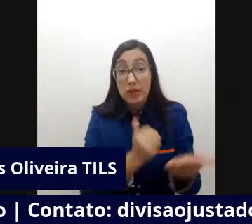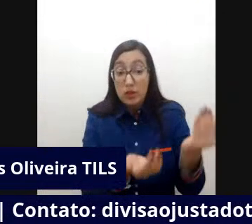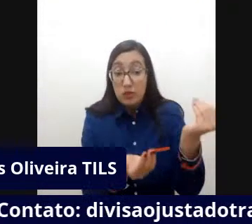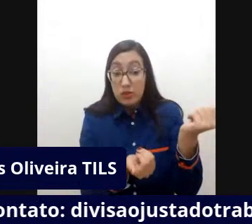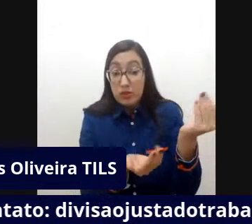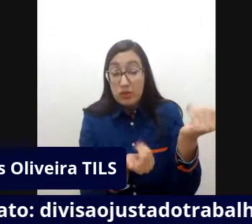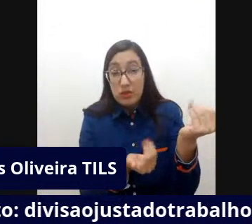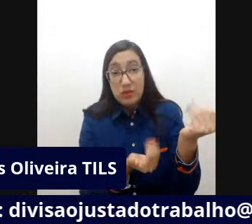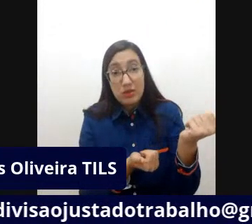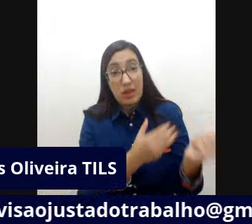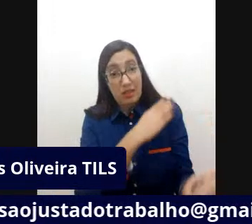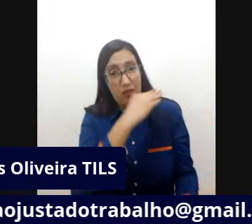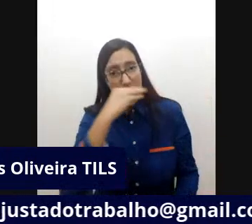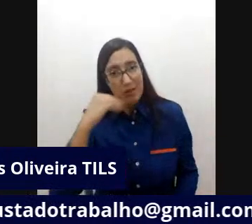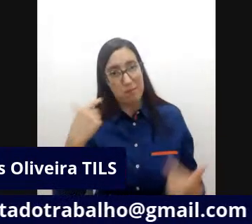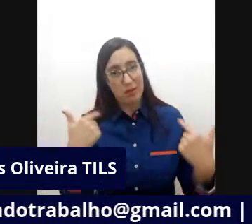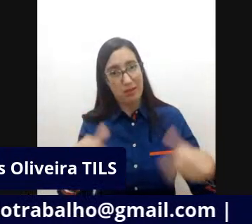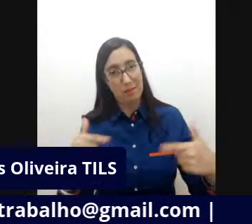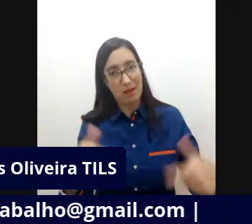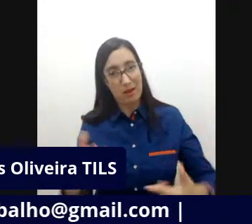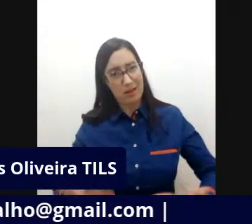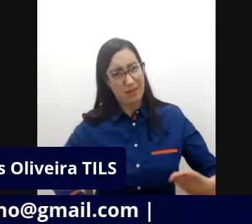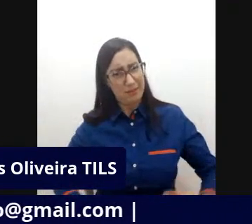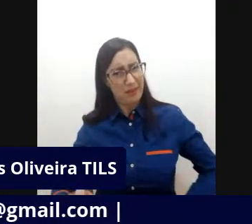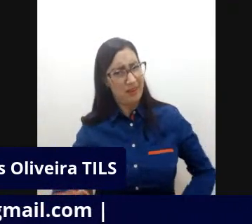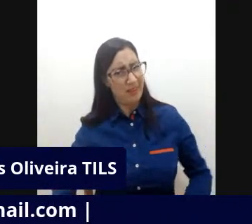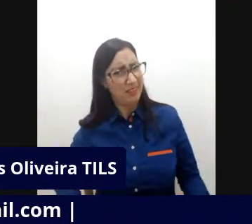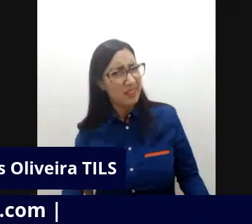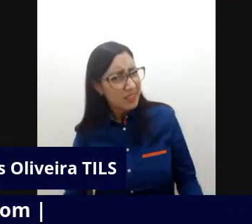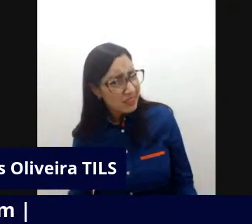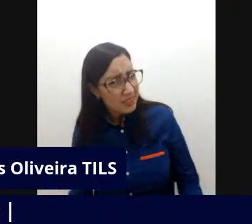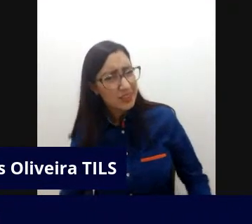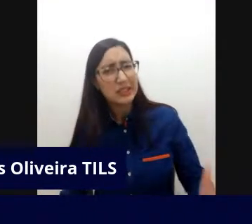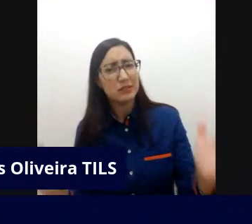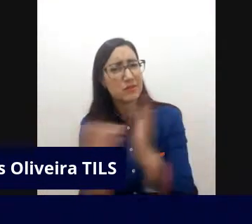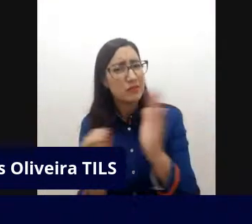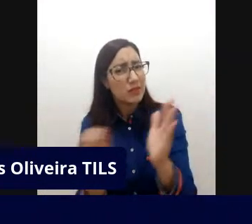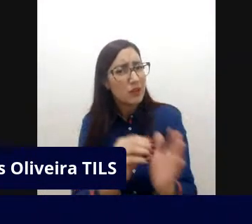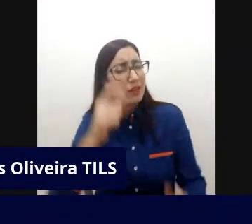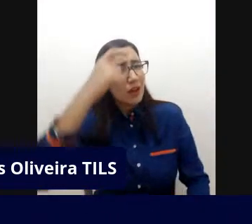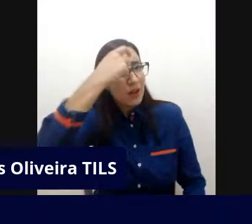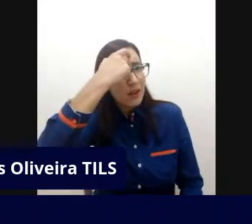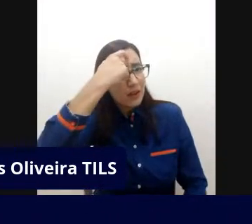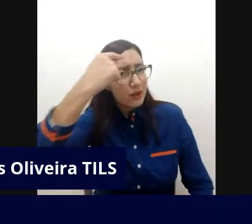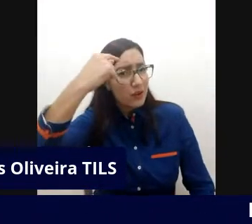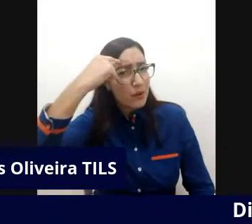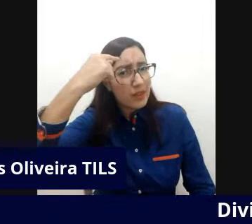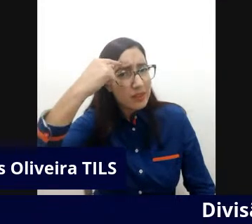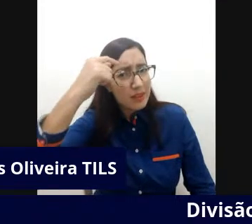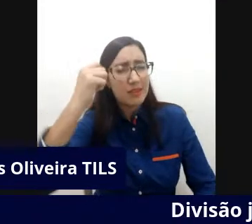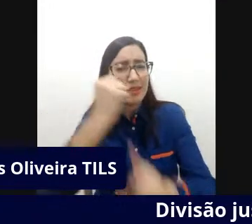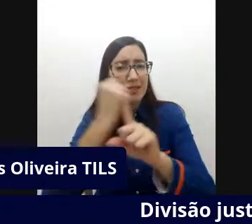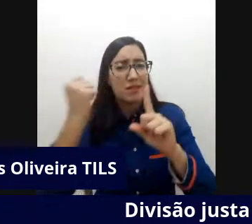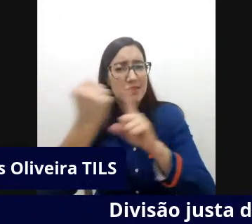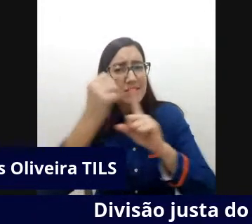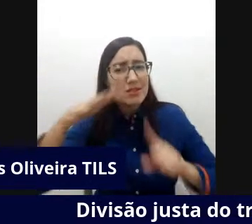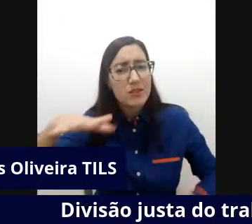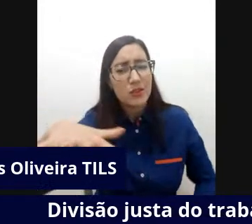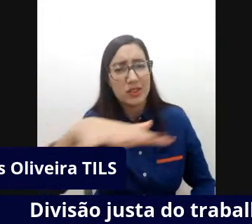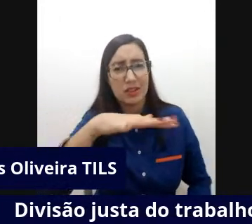Quando a sociedade tiver consciência que aquilo de ruim que eu não quero para mim, eu não posso chegar e dar para outra